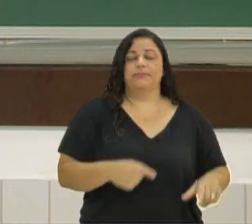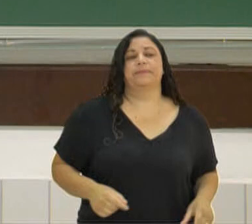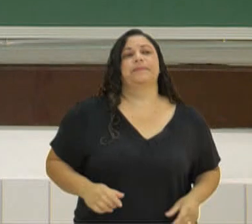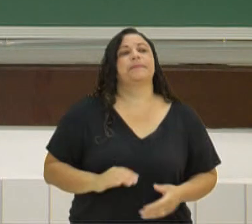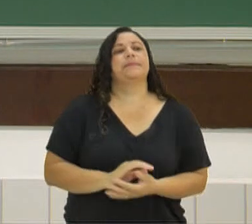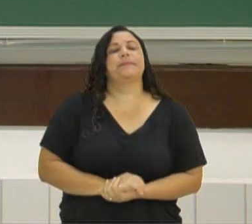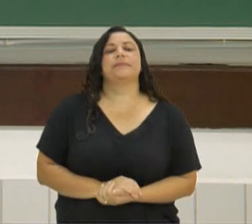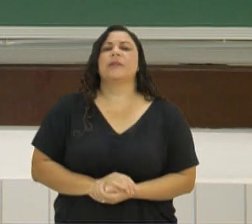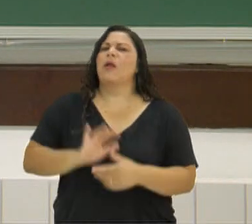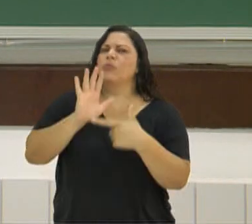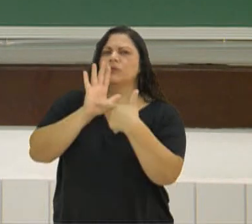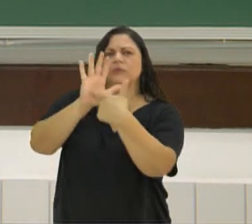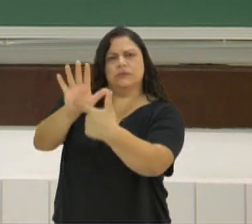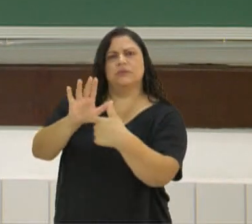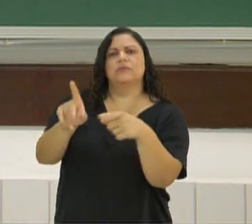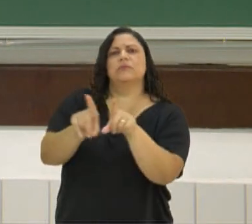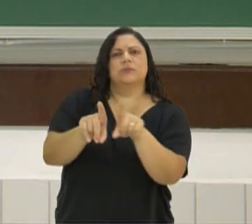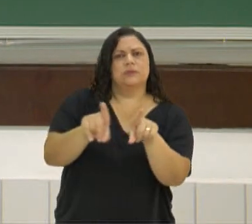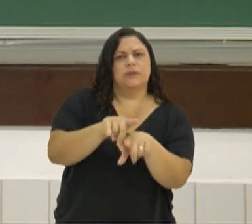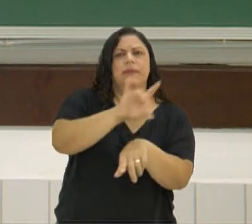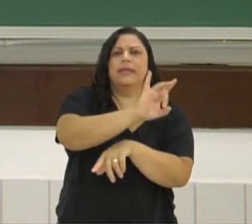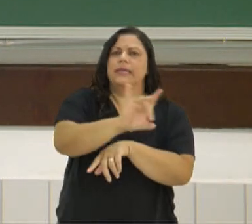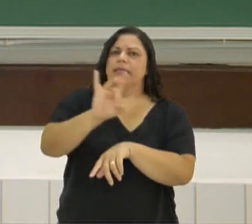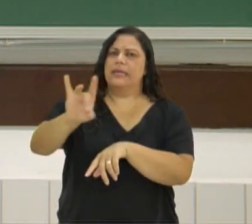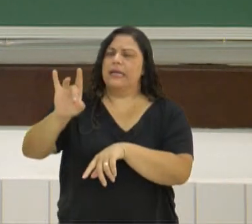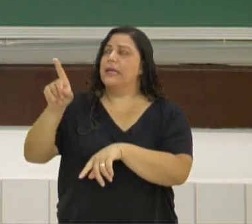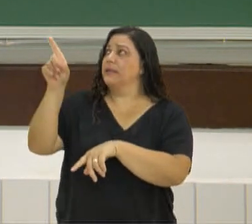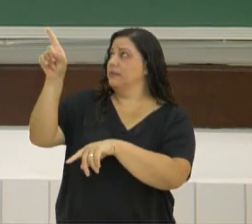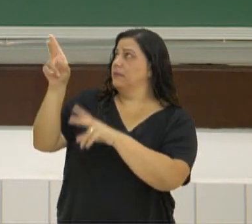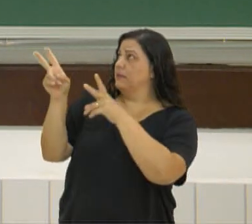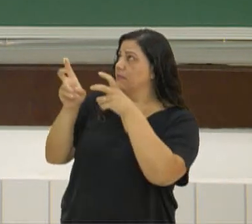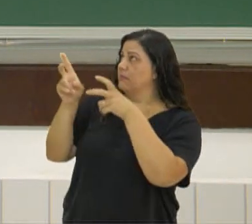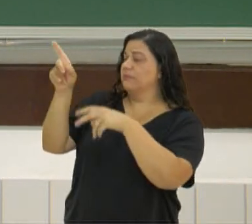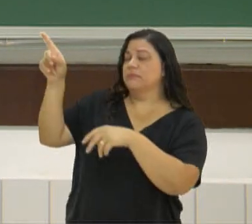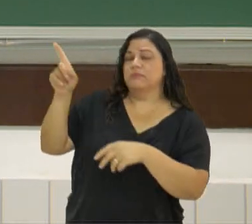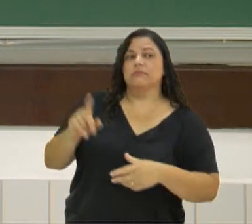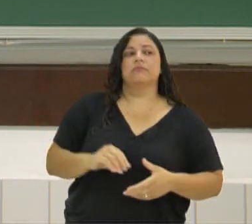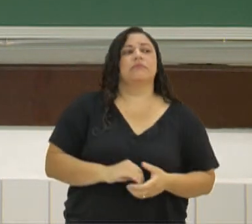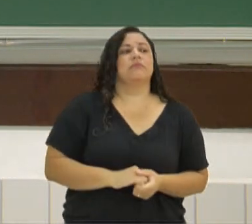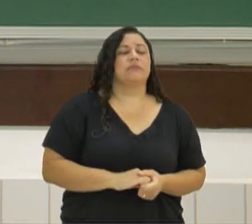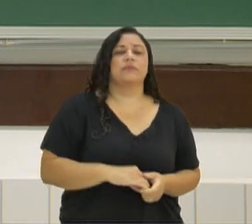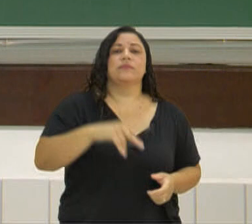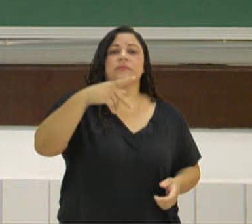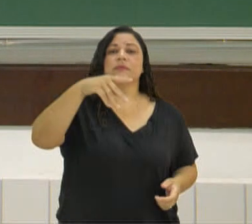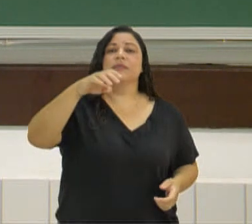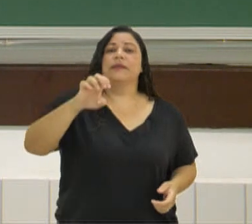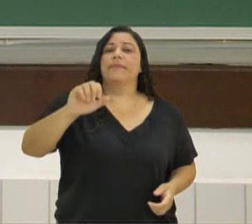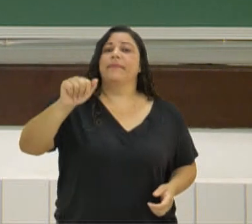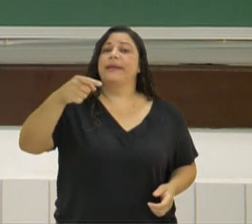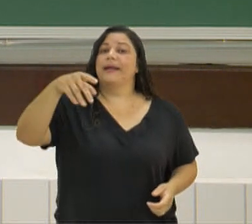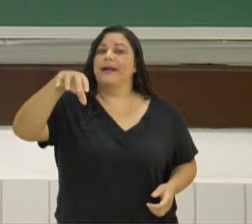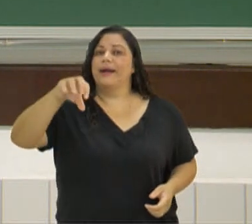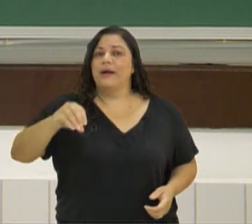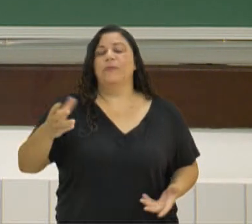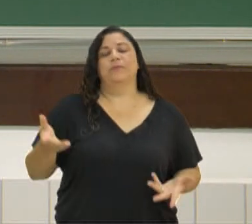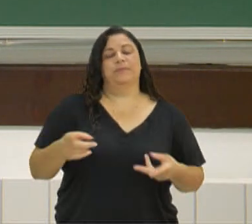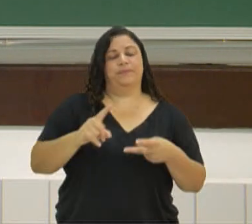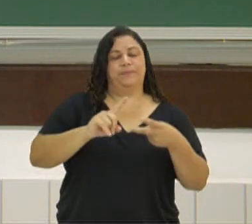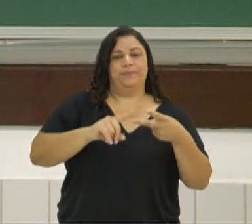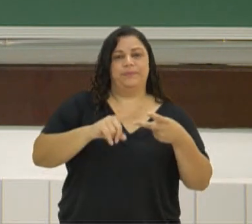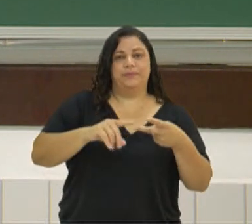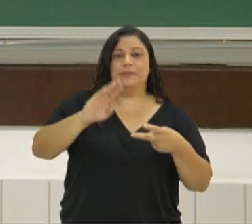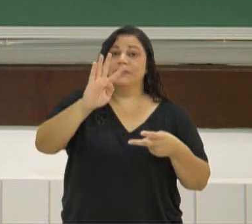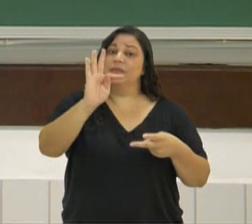Apresentamos as peças também, né? Vimos que existem peças que a gente chama de peão, tem a